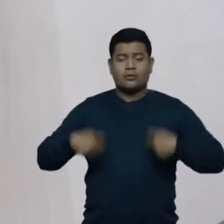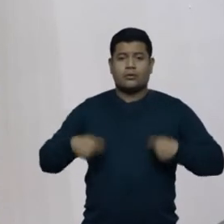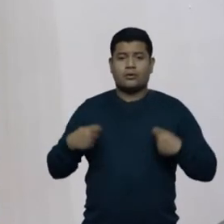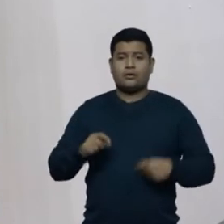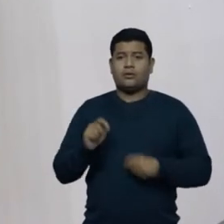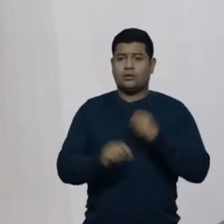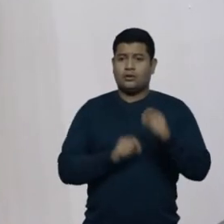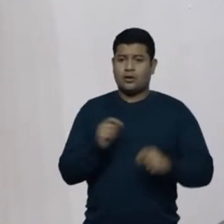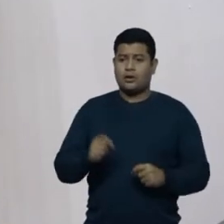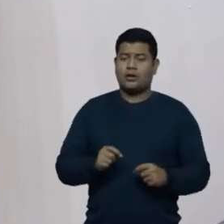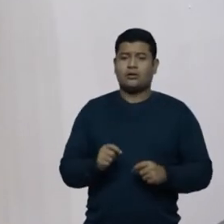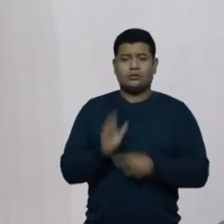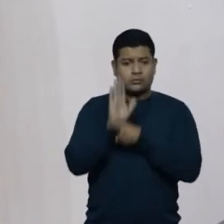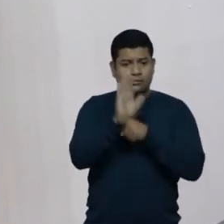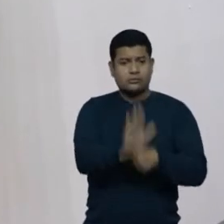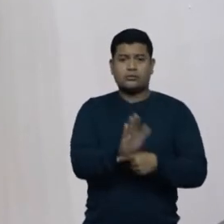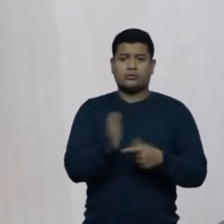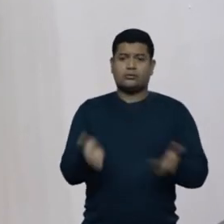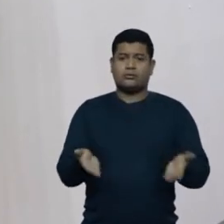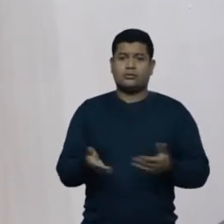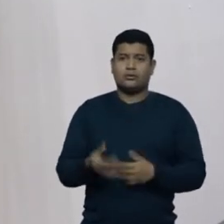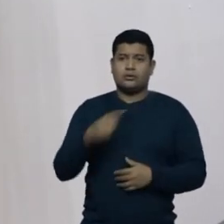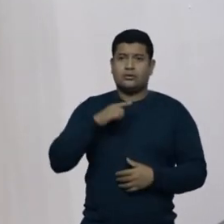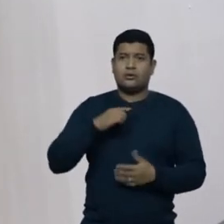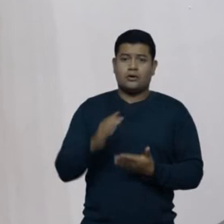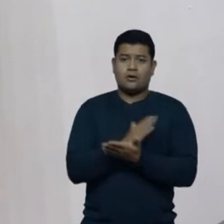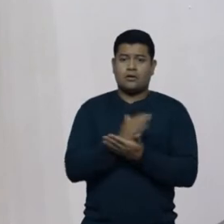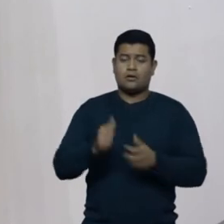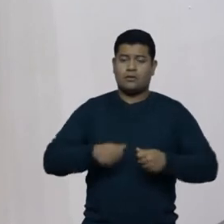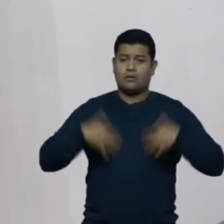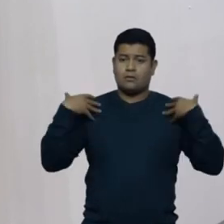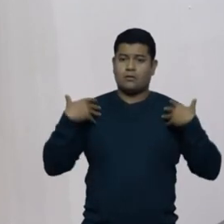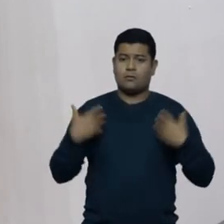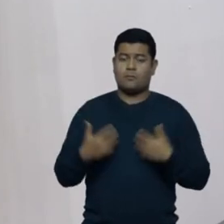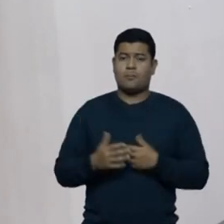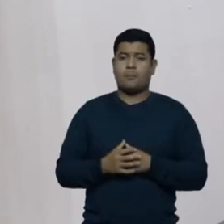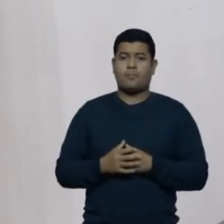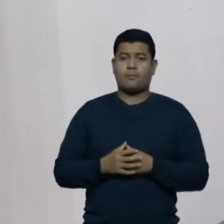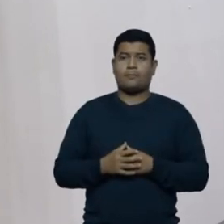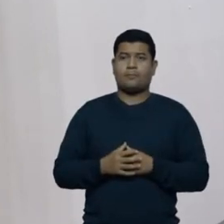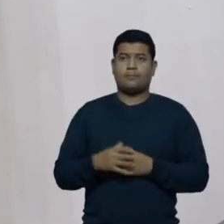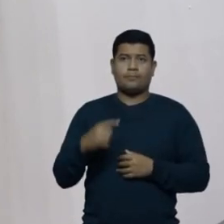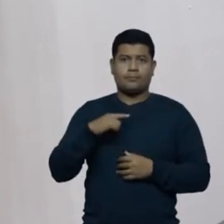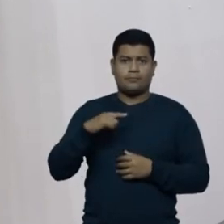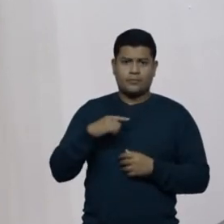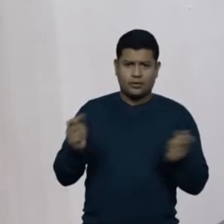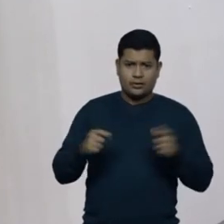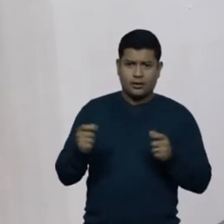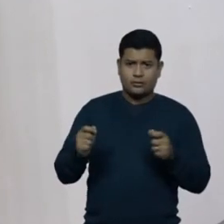força. Eu tinha algumas homenagens a... Tem alguma aí que...